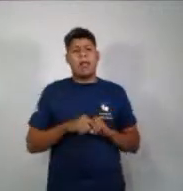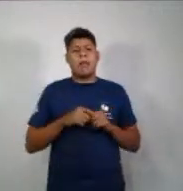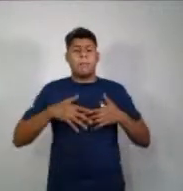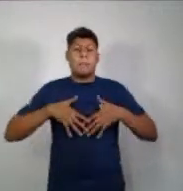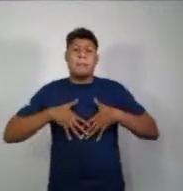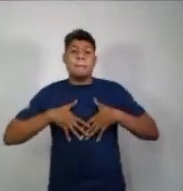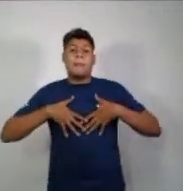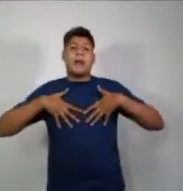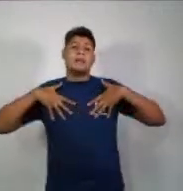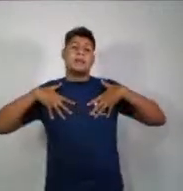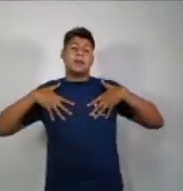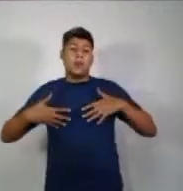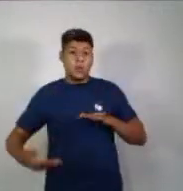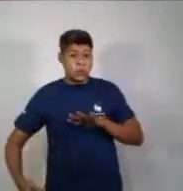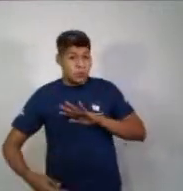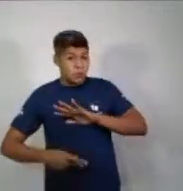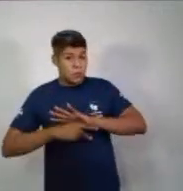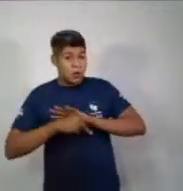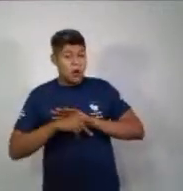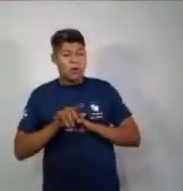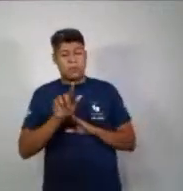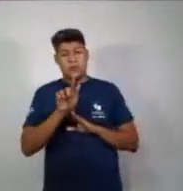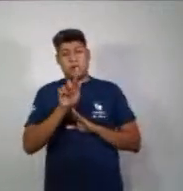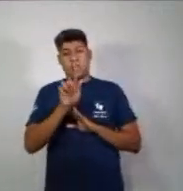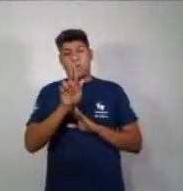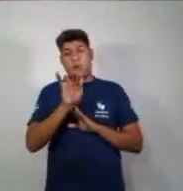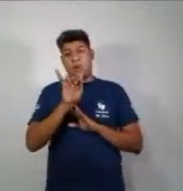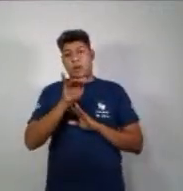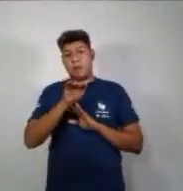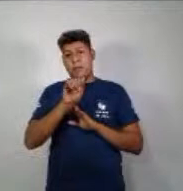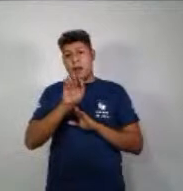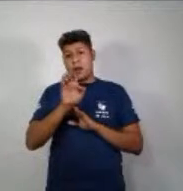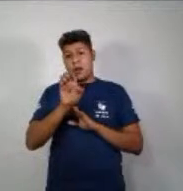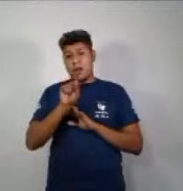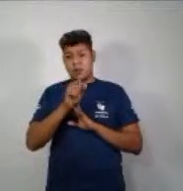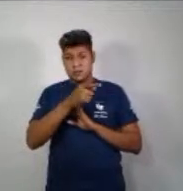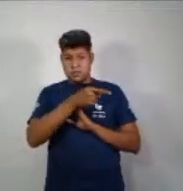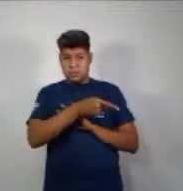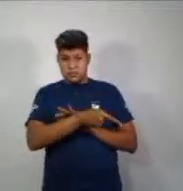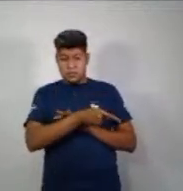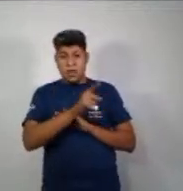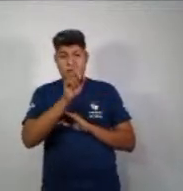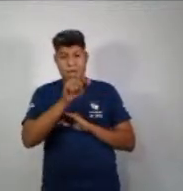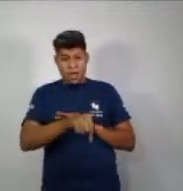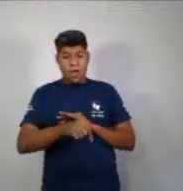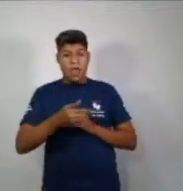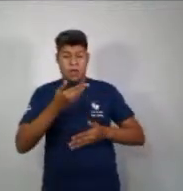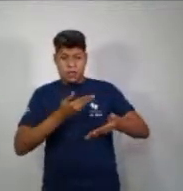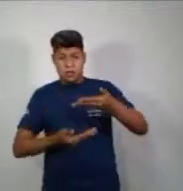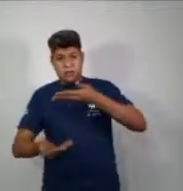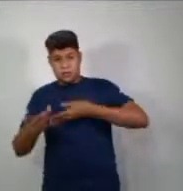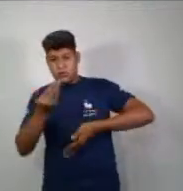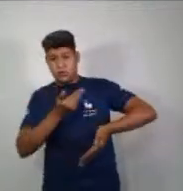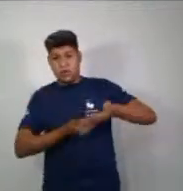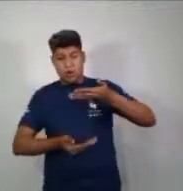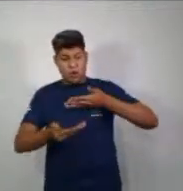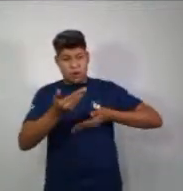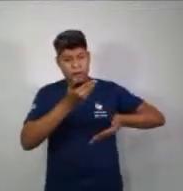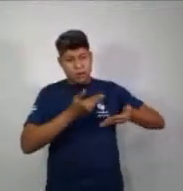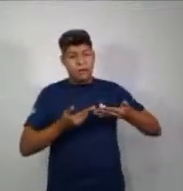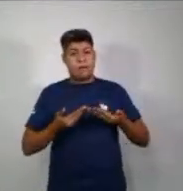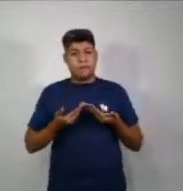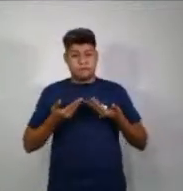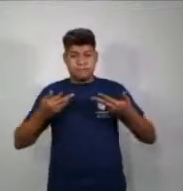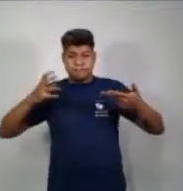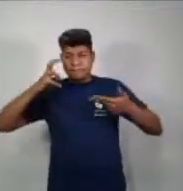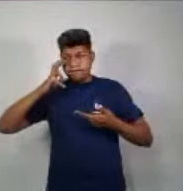prazeroso para o Guimarães Rosa. Então, houve essa troca muito rica, intelectual,